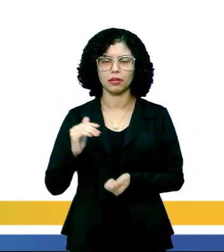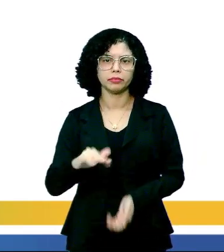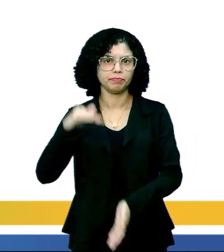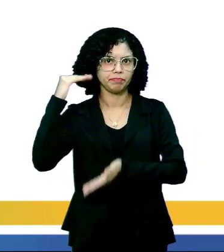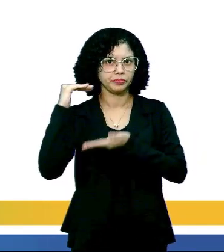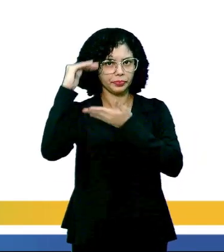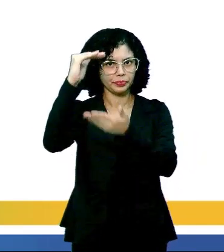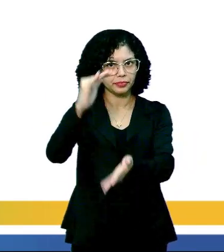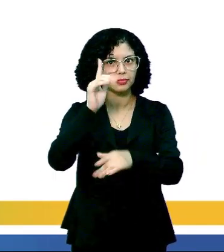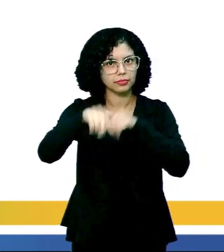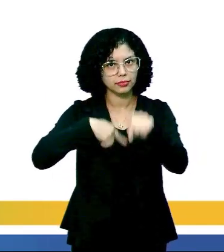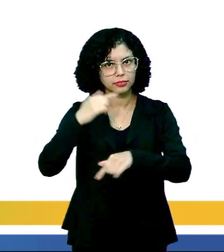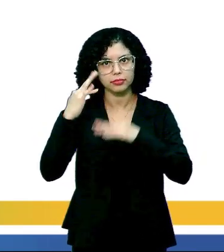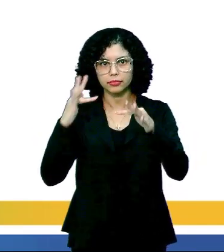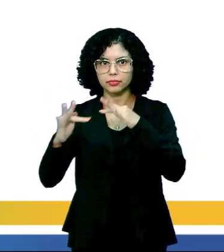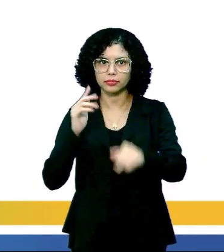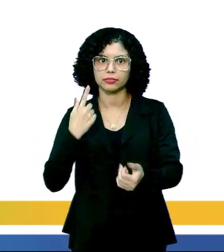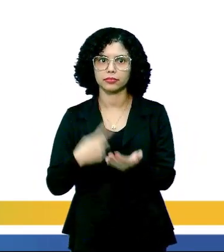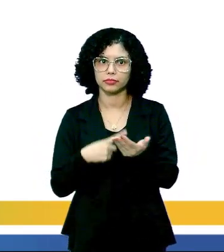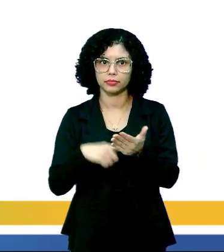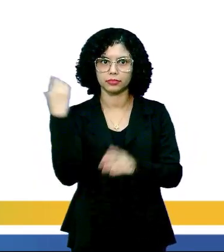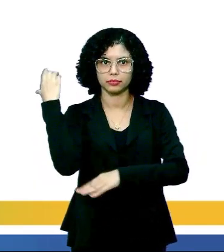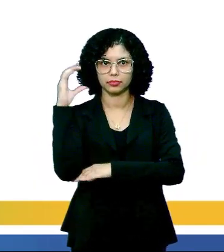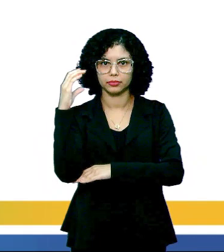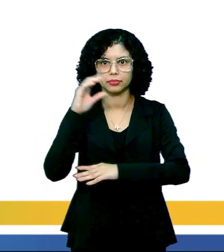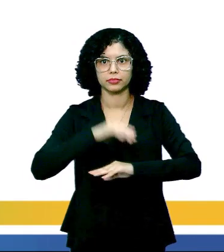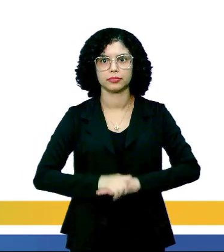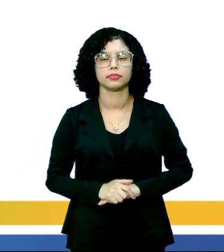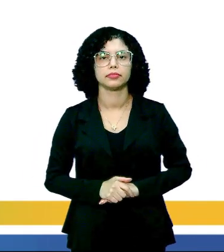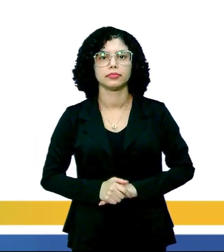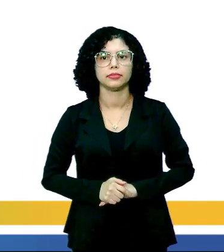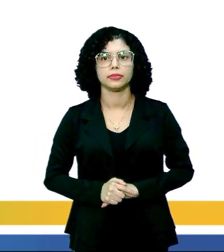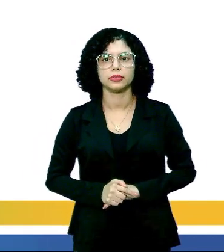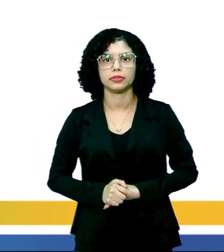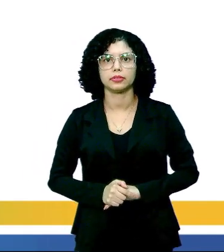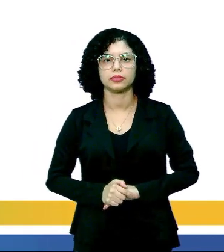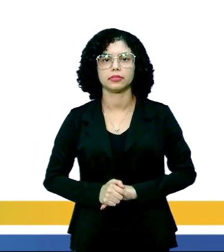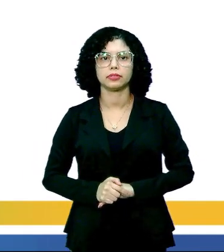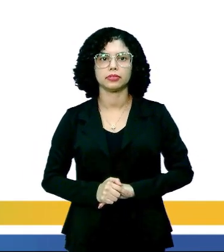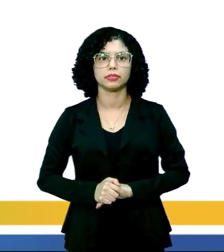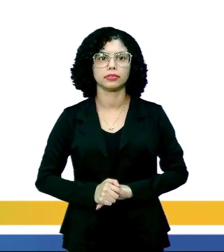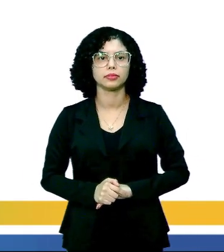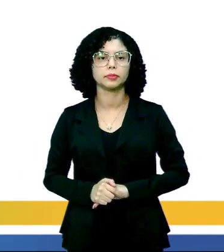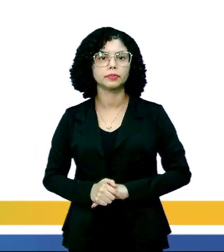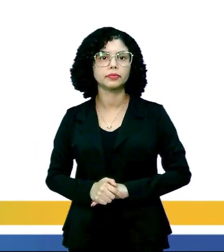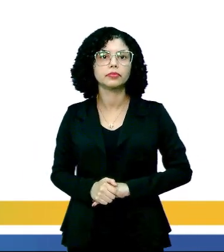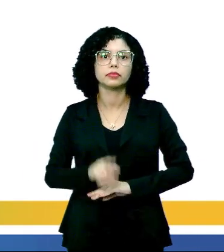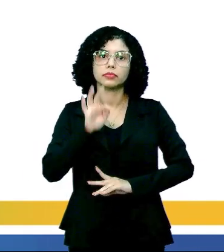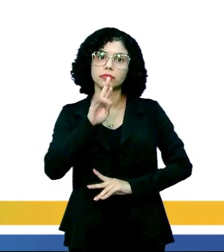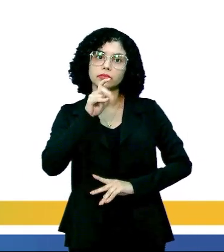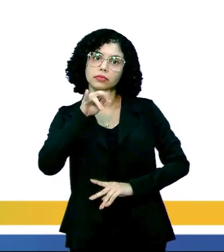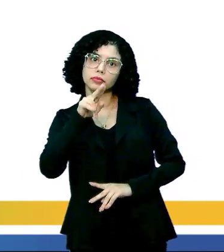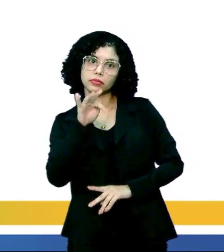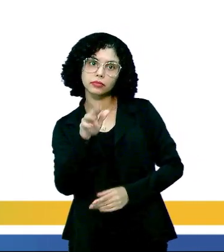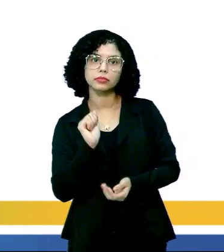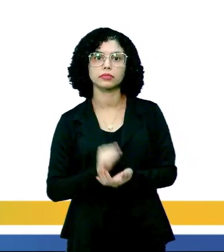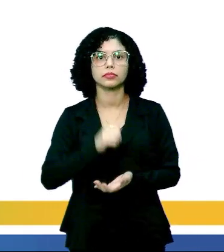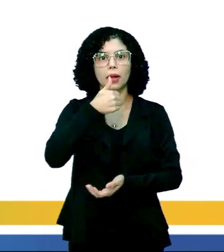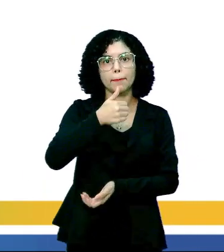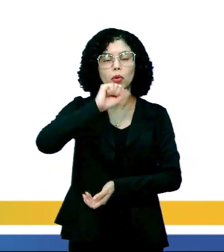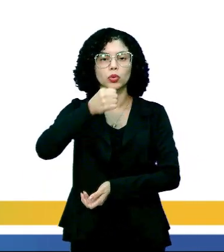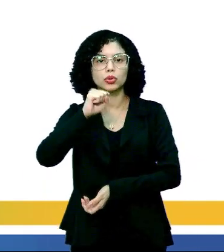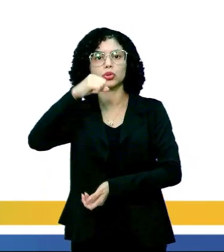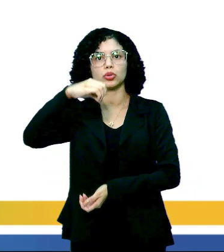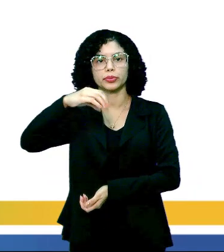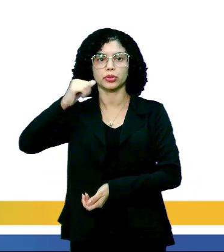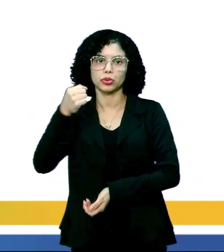de Química e Física, e foi um marco para a ciência na sua geração. Olha só, Rutherford, ele lá